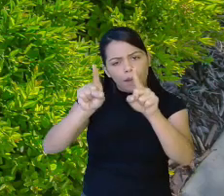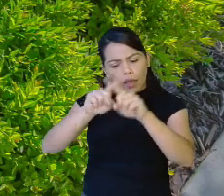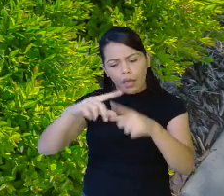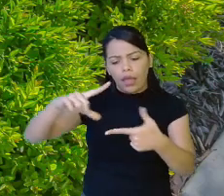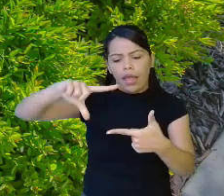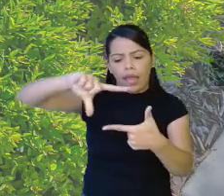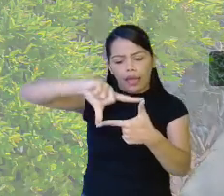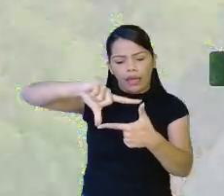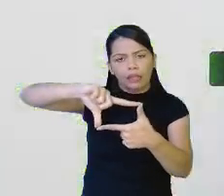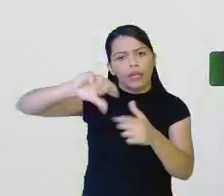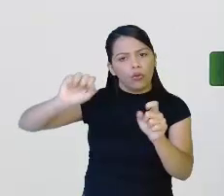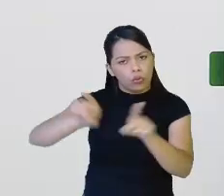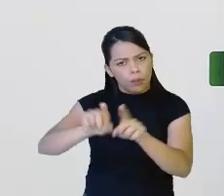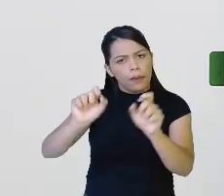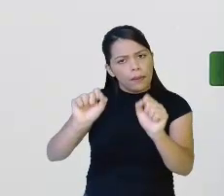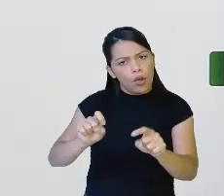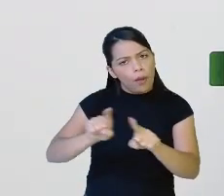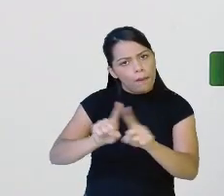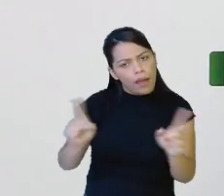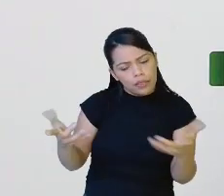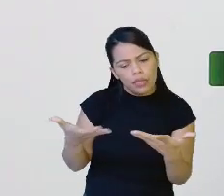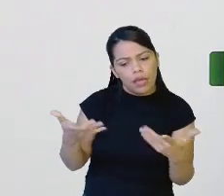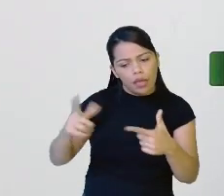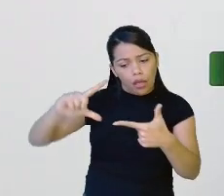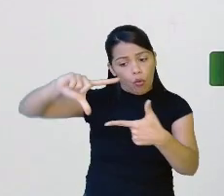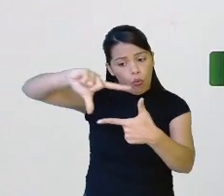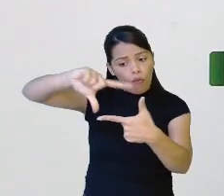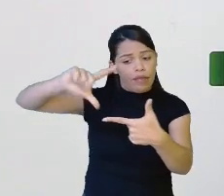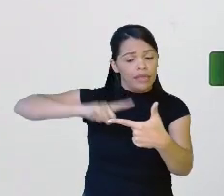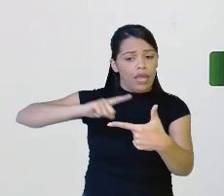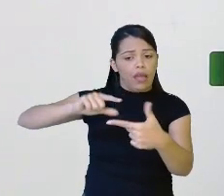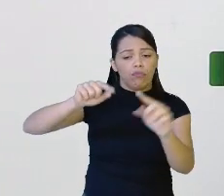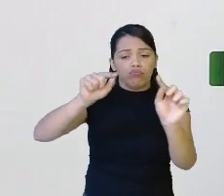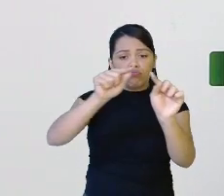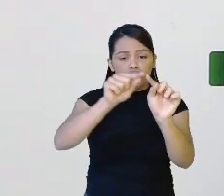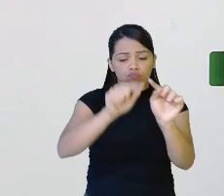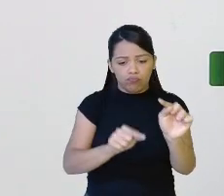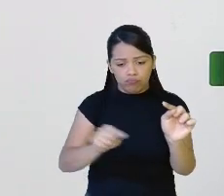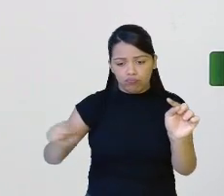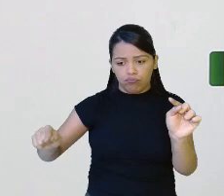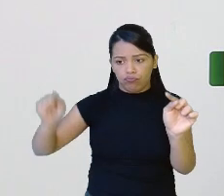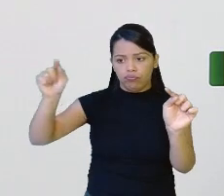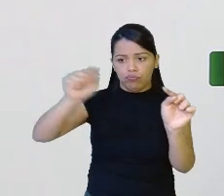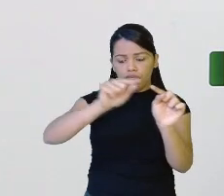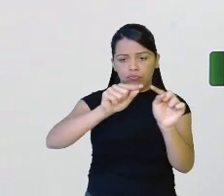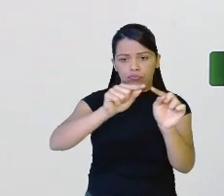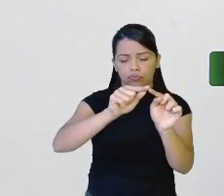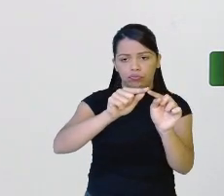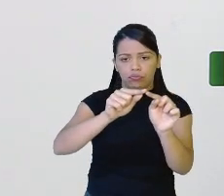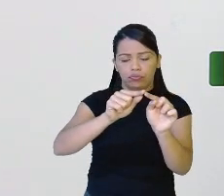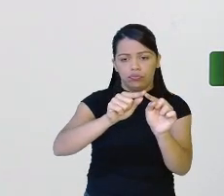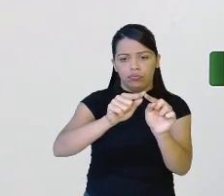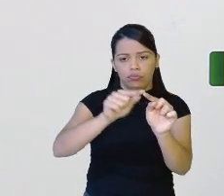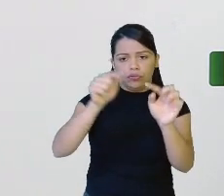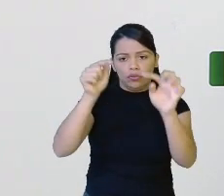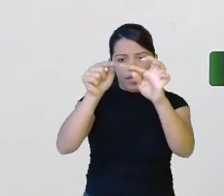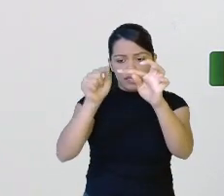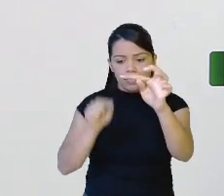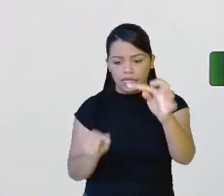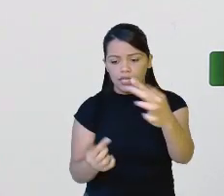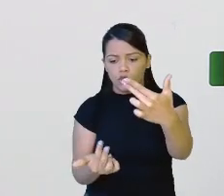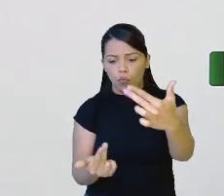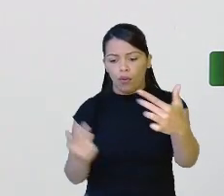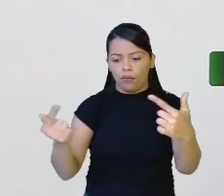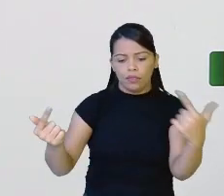Mas nesse caso, eu vou ter 2 medidas diferentes. 2 lados terão uma medida e os outros 2 lados